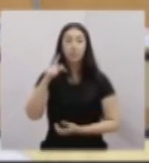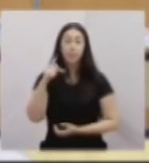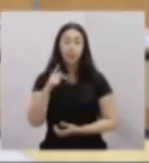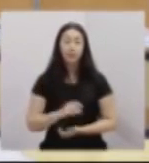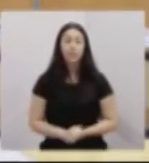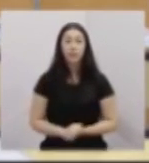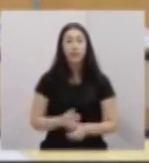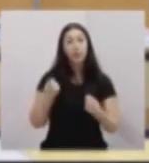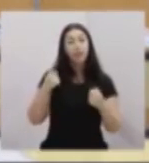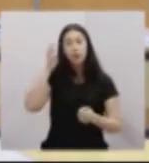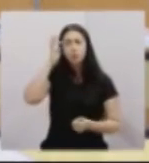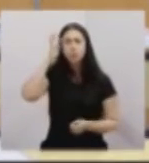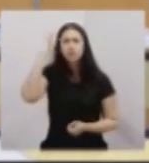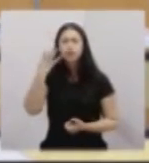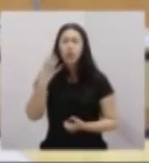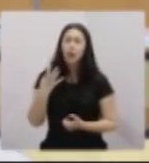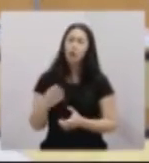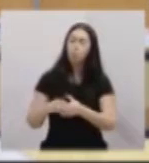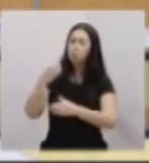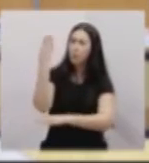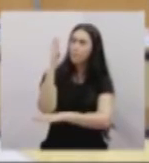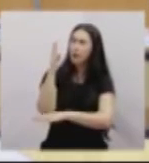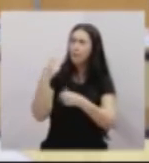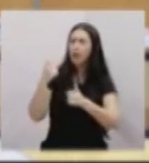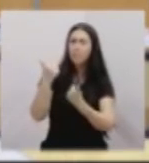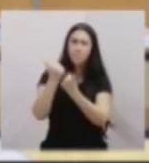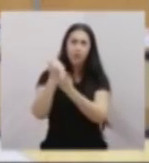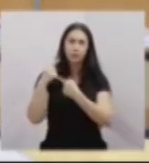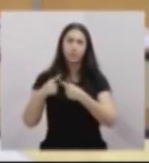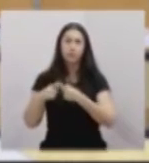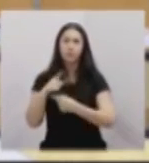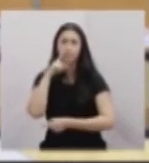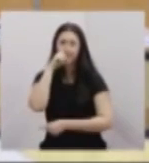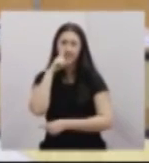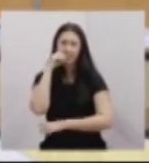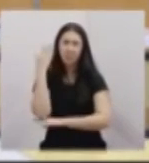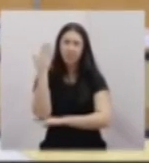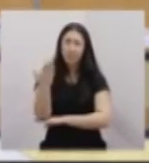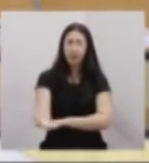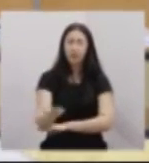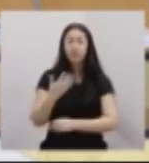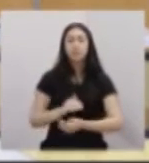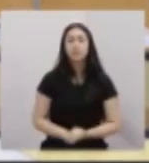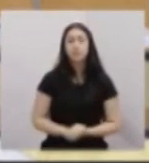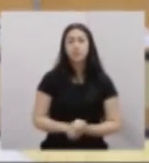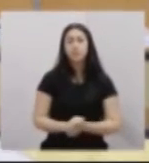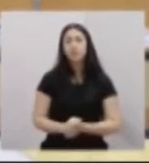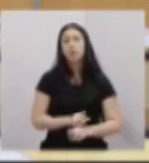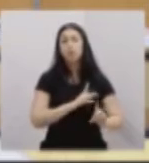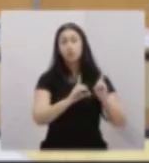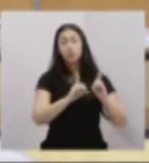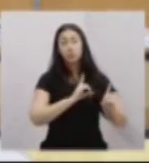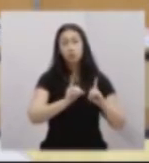solicitando providências referente à troca de poste de madeira que se encontra com risco de queda na rodovia